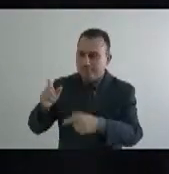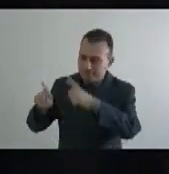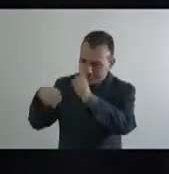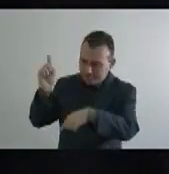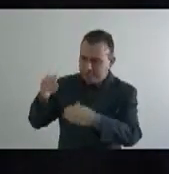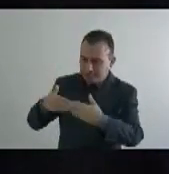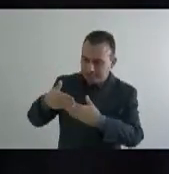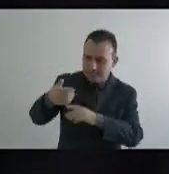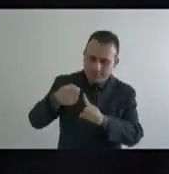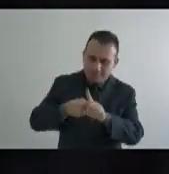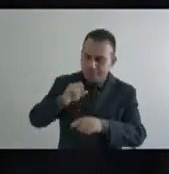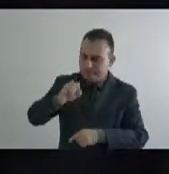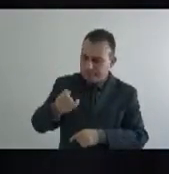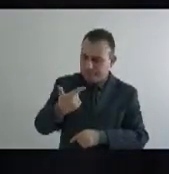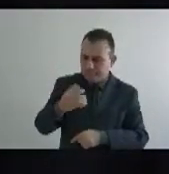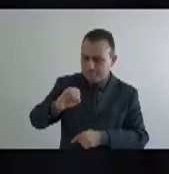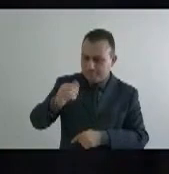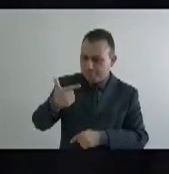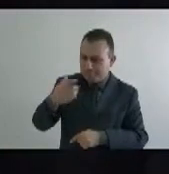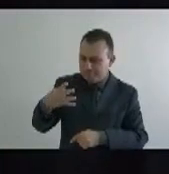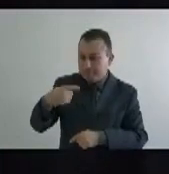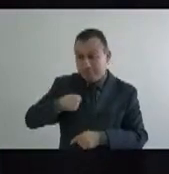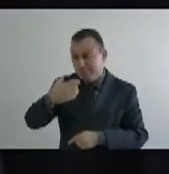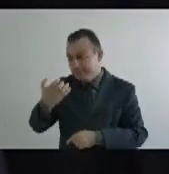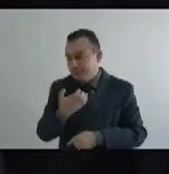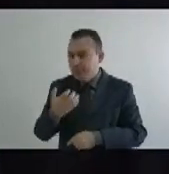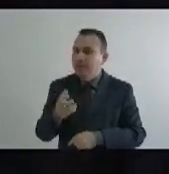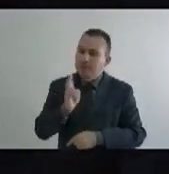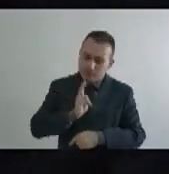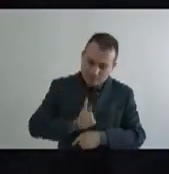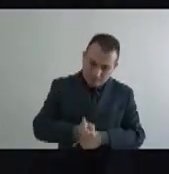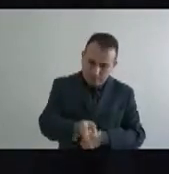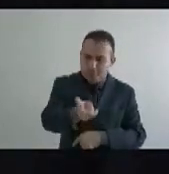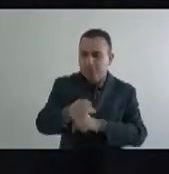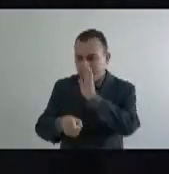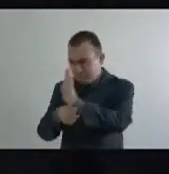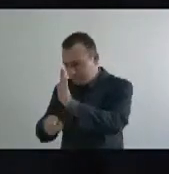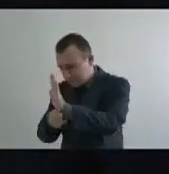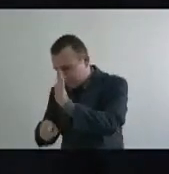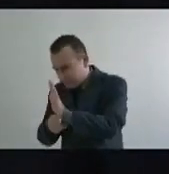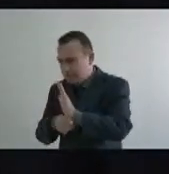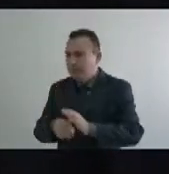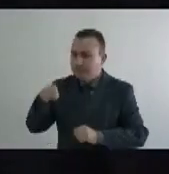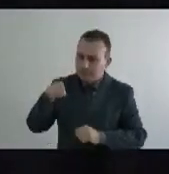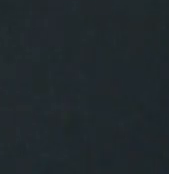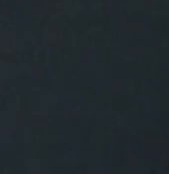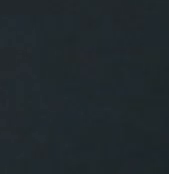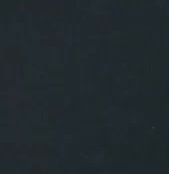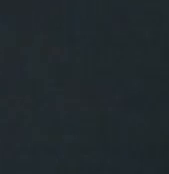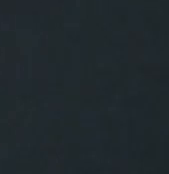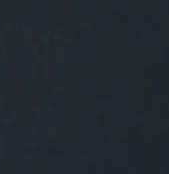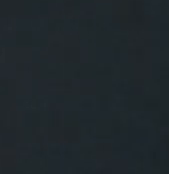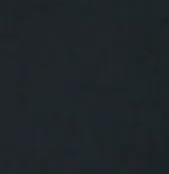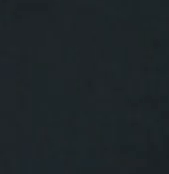de 2024, quero continuar colaborando para o fortalecimento do nosso TCE. Já